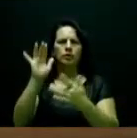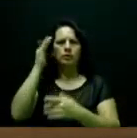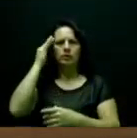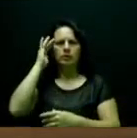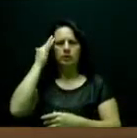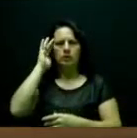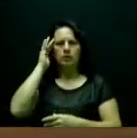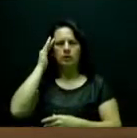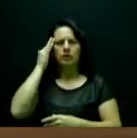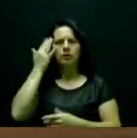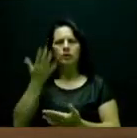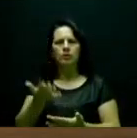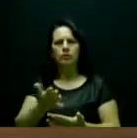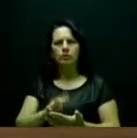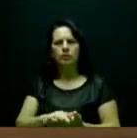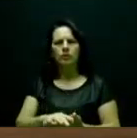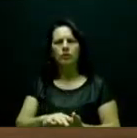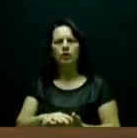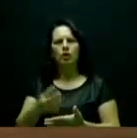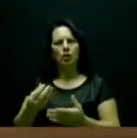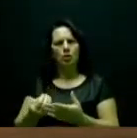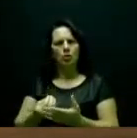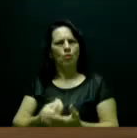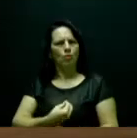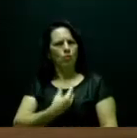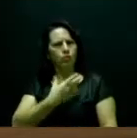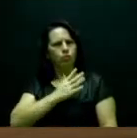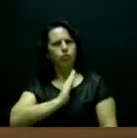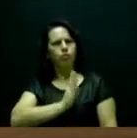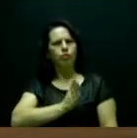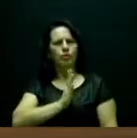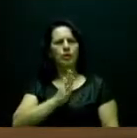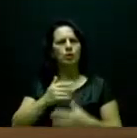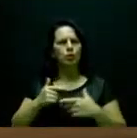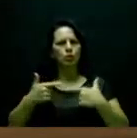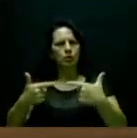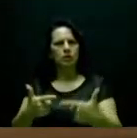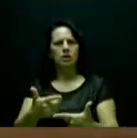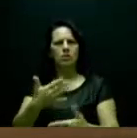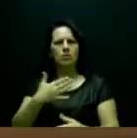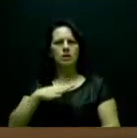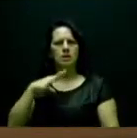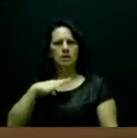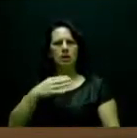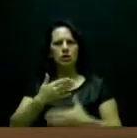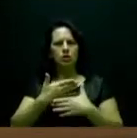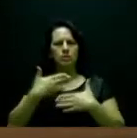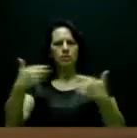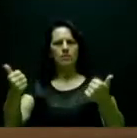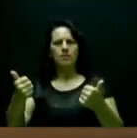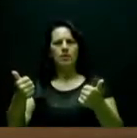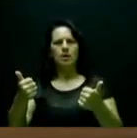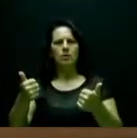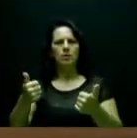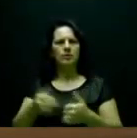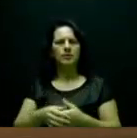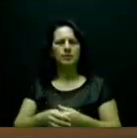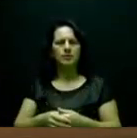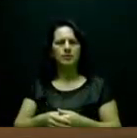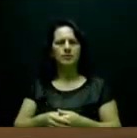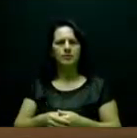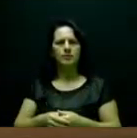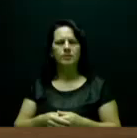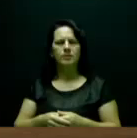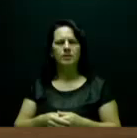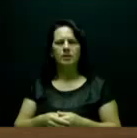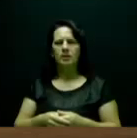entendi. E esse objetivo é o que eu plantei no meu coração, é de lutar por uma cidade melhor, pelo resgate da cidade. Então, eu não